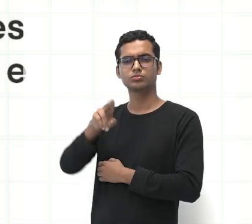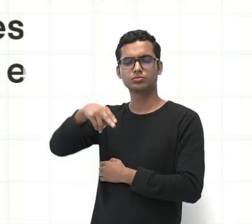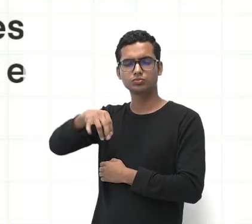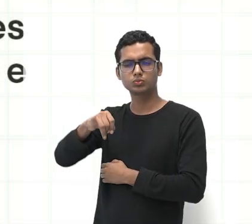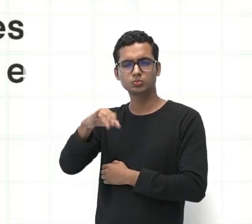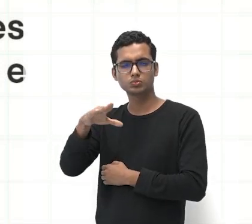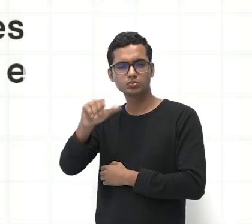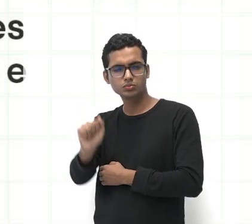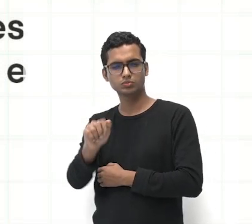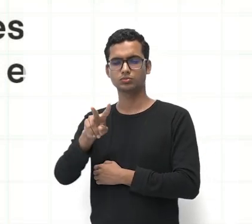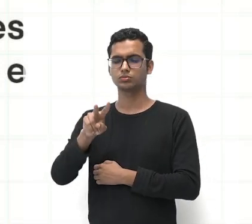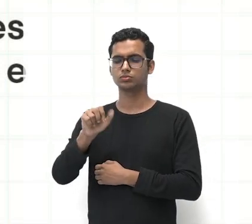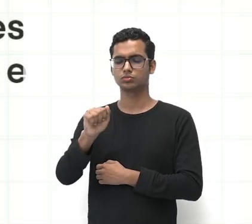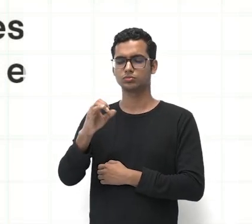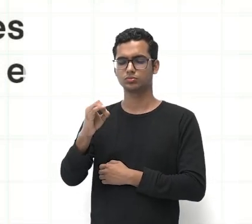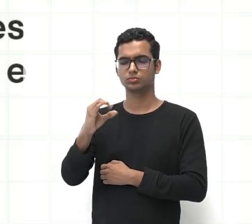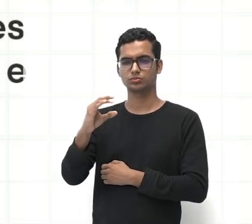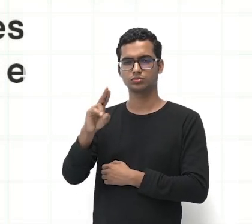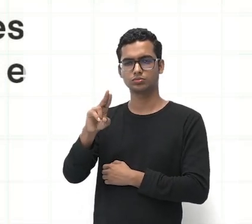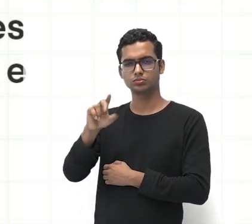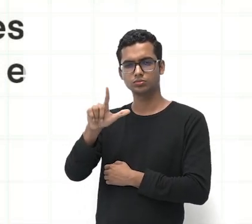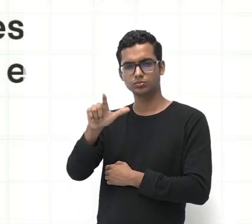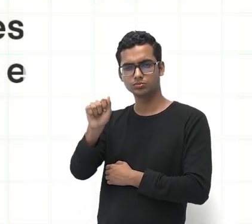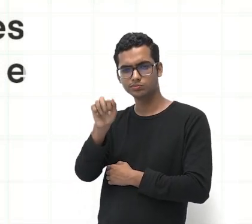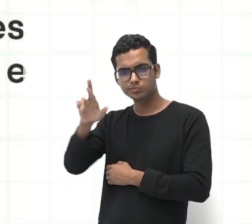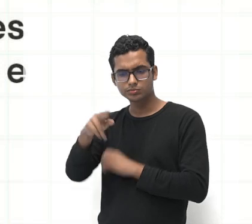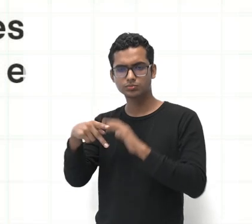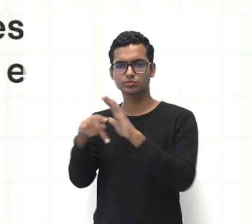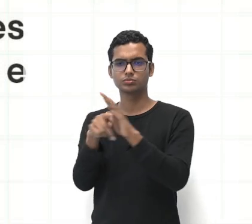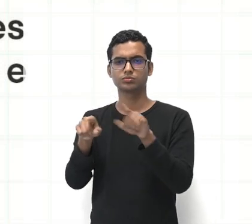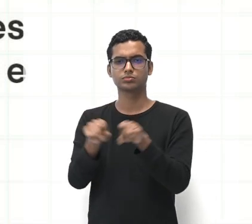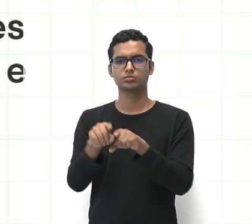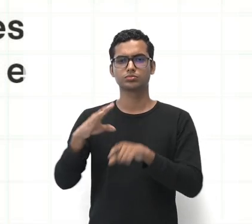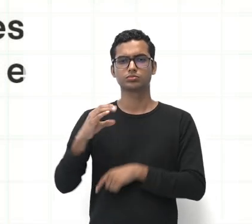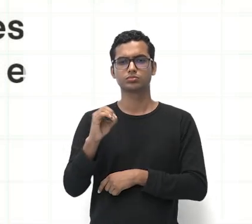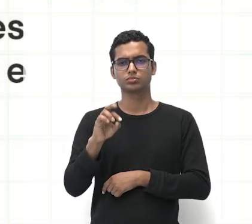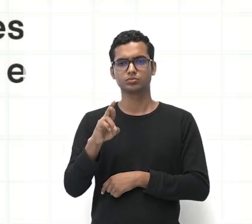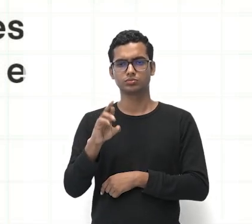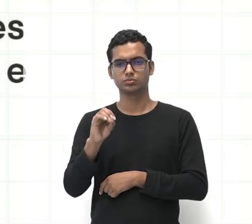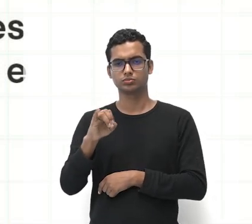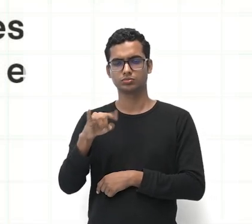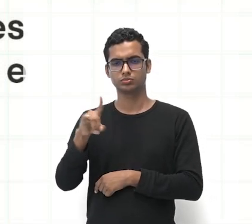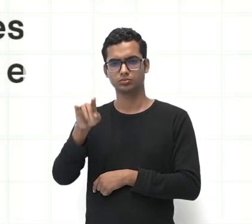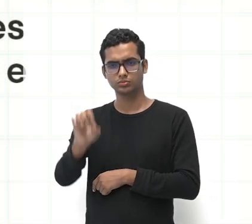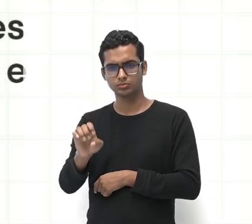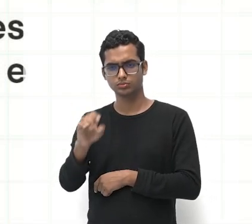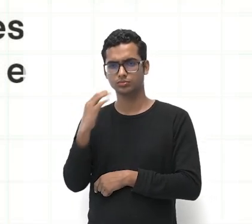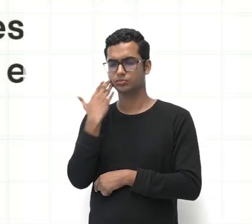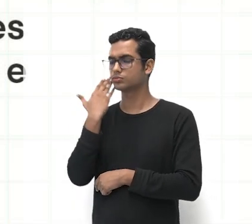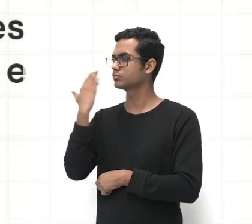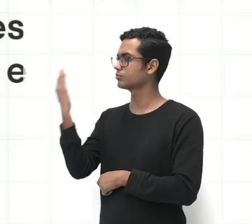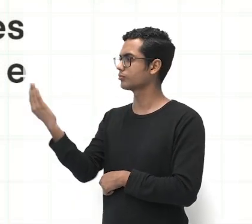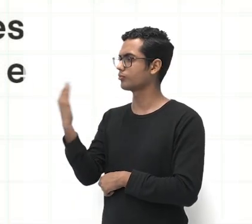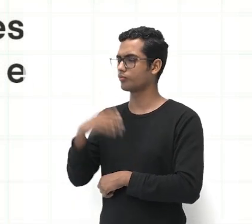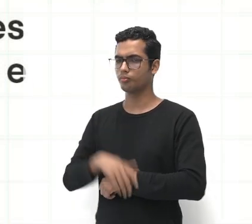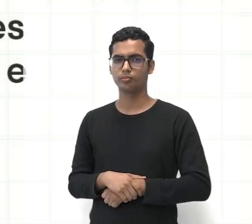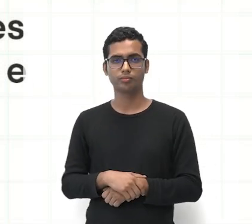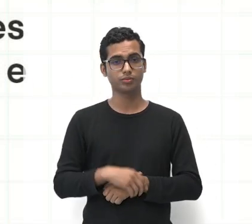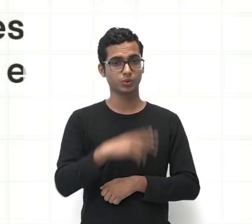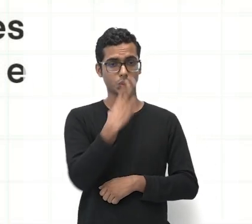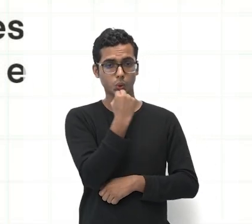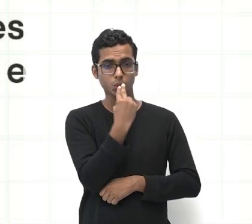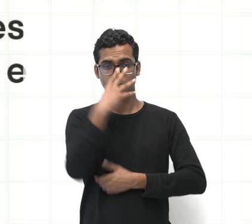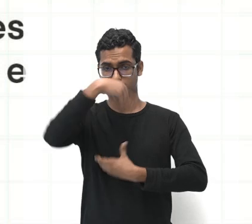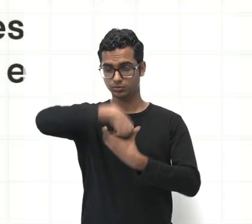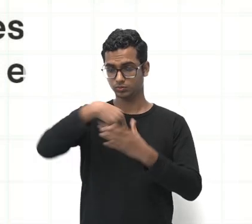ou também úvea, que inclui a coroide, que está relacionada à nutrição do